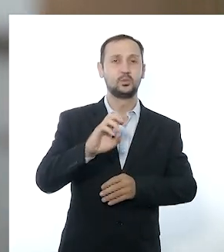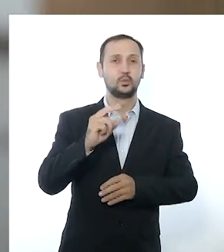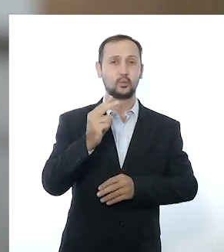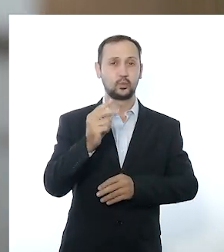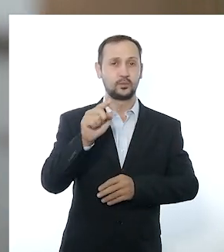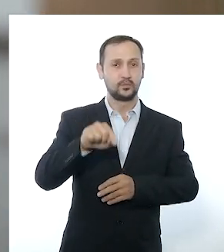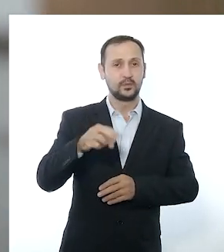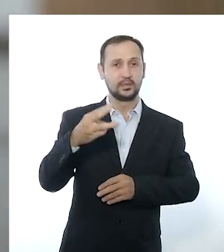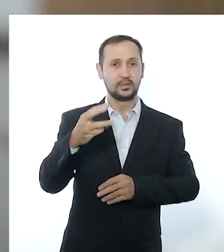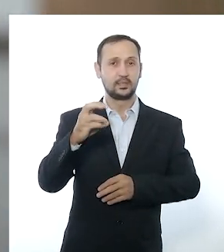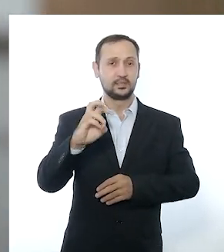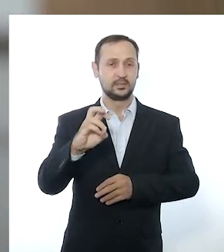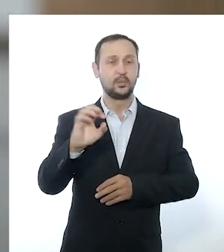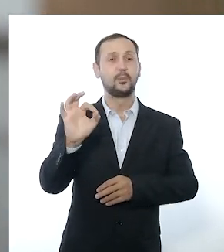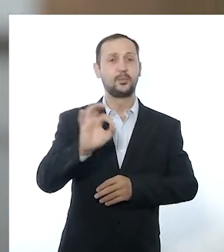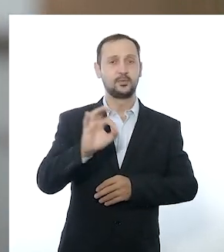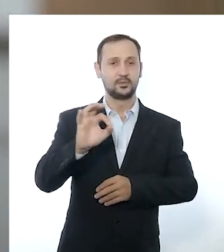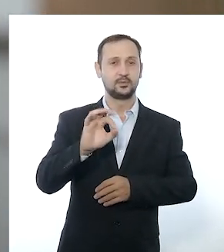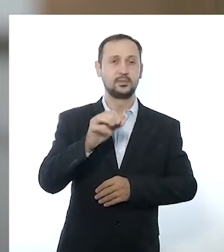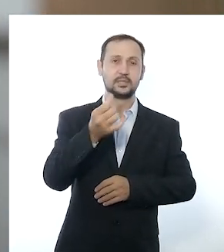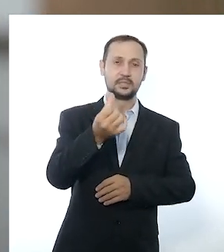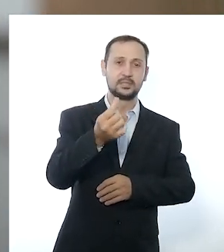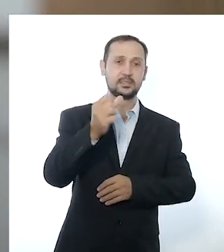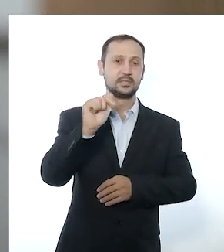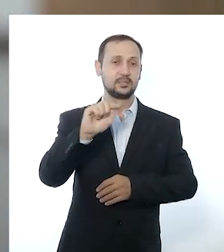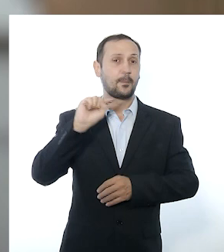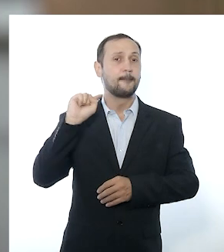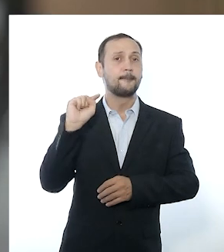52,35% da população, com